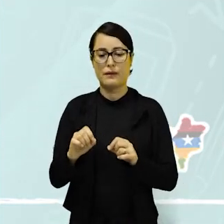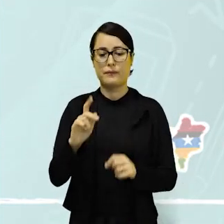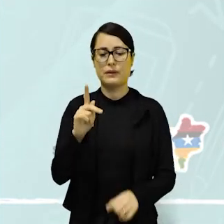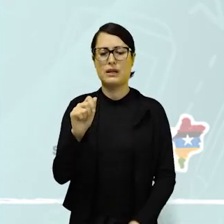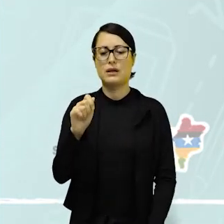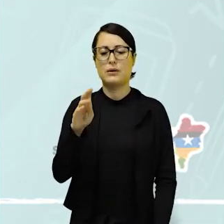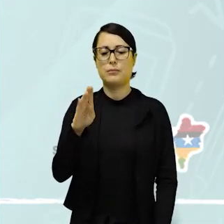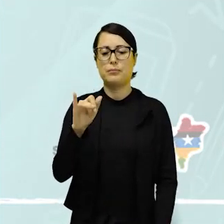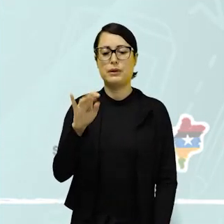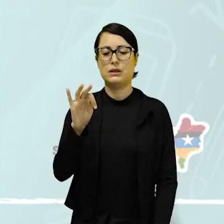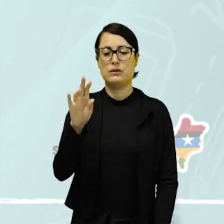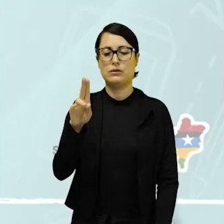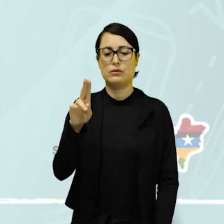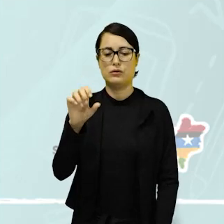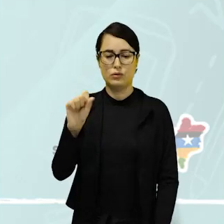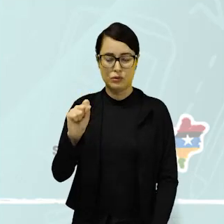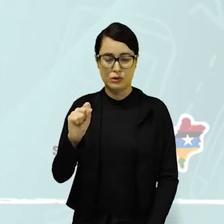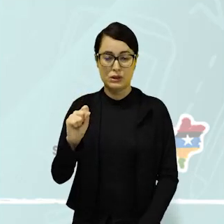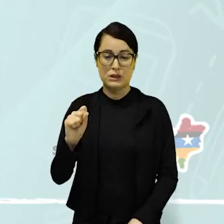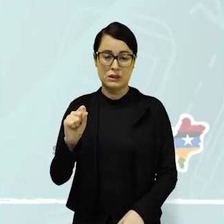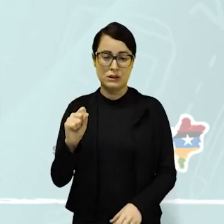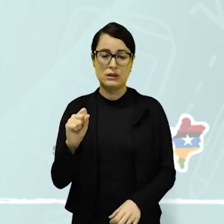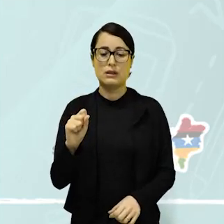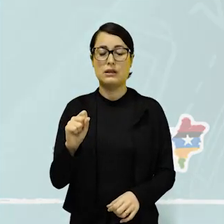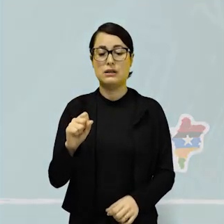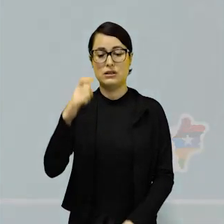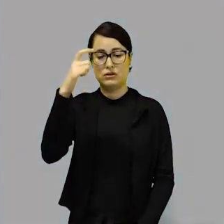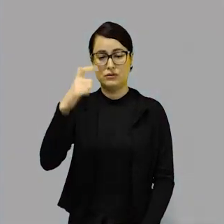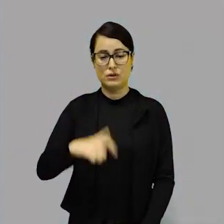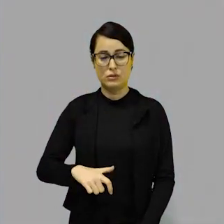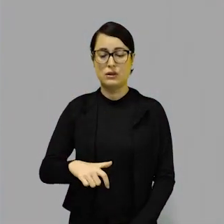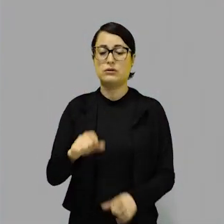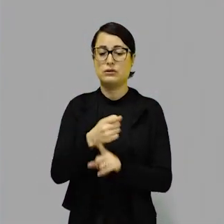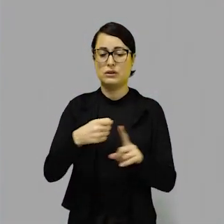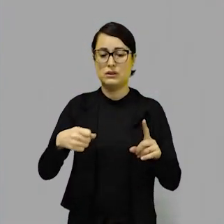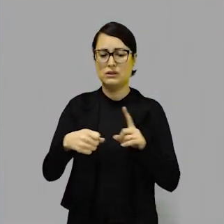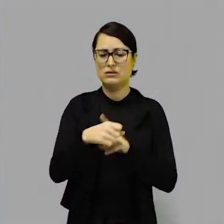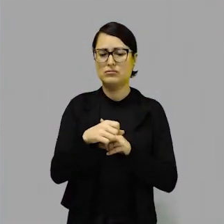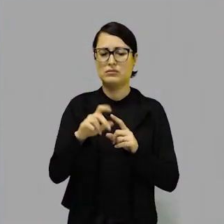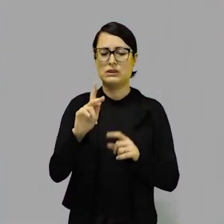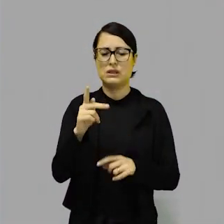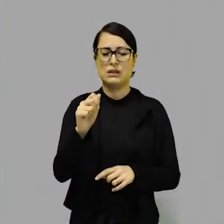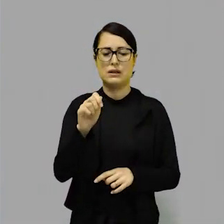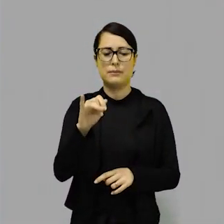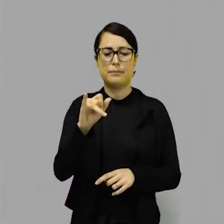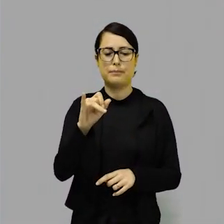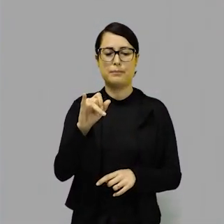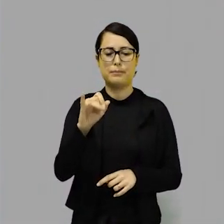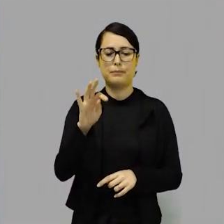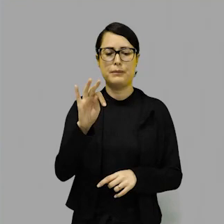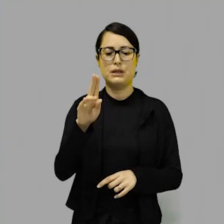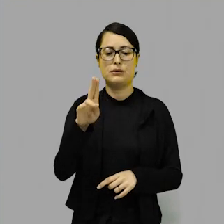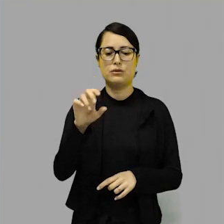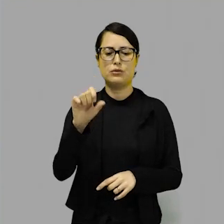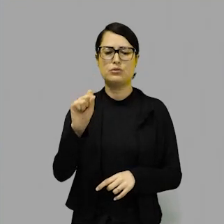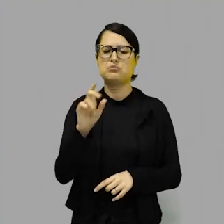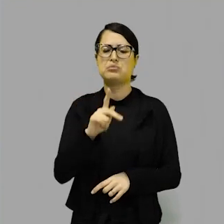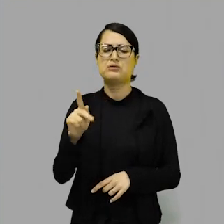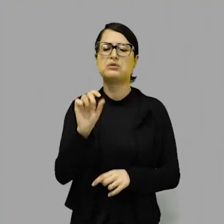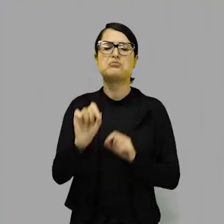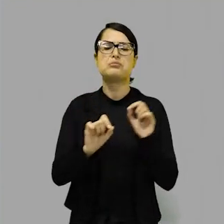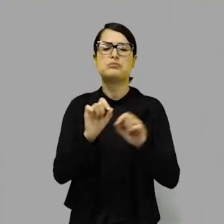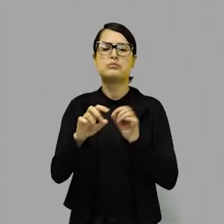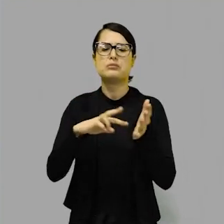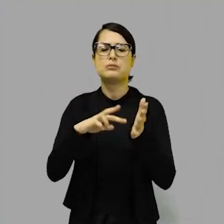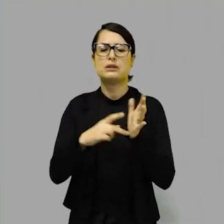individual e social. Professor, o que é hábitos? Hábitos é uma palavra em latim. Se a gente traduzir para o português,